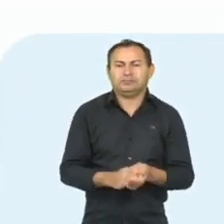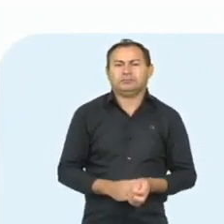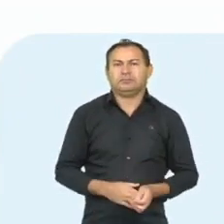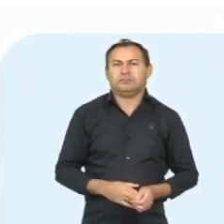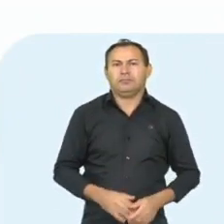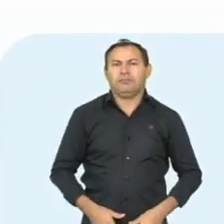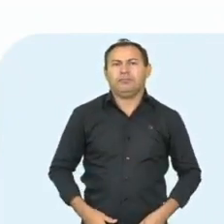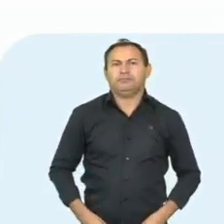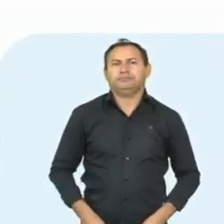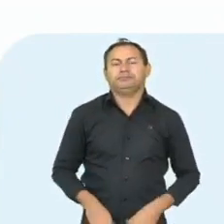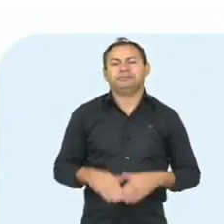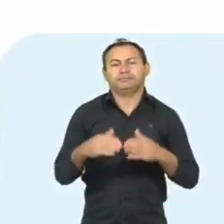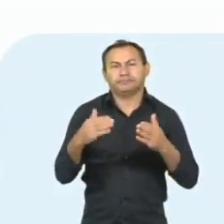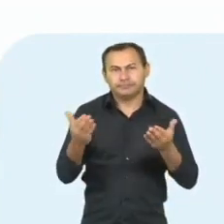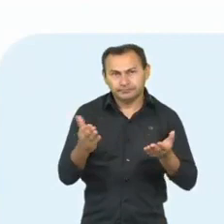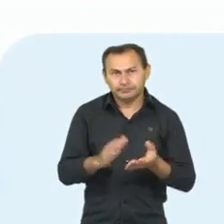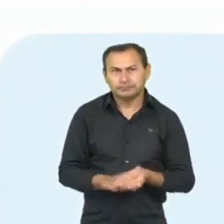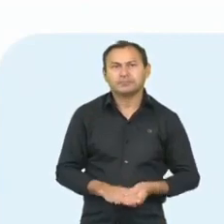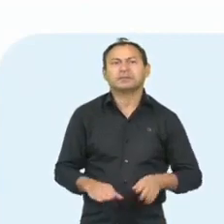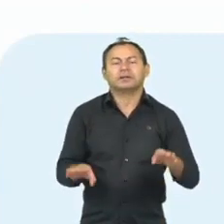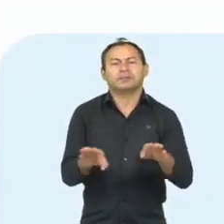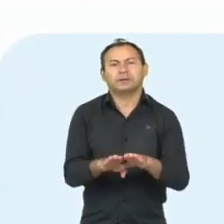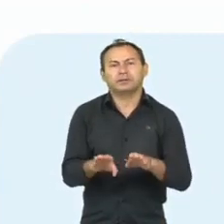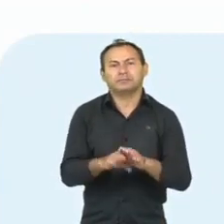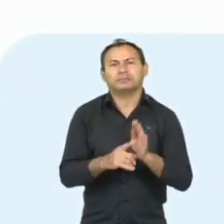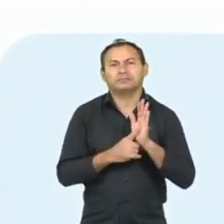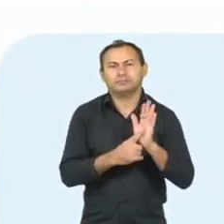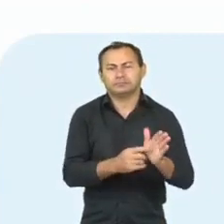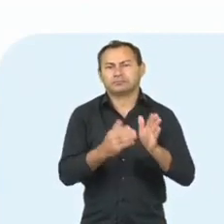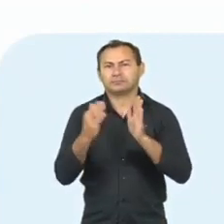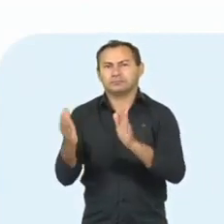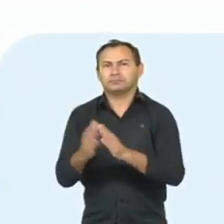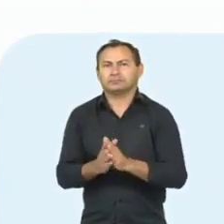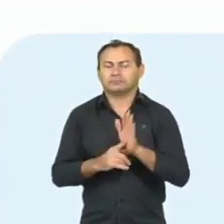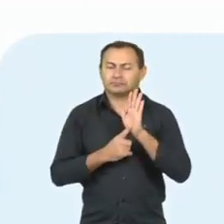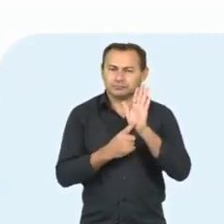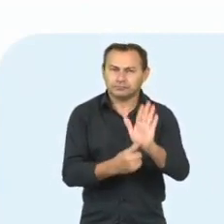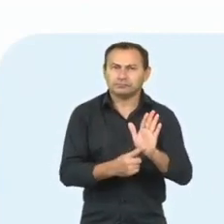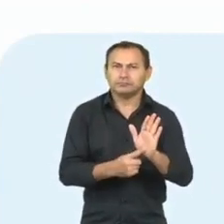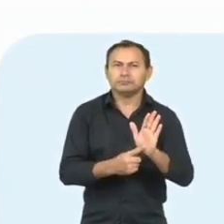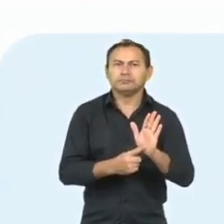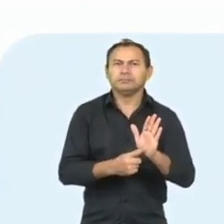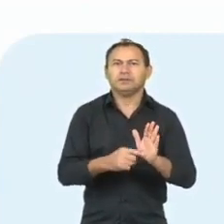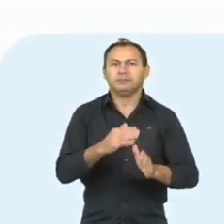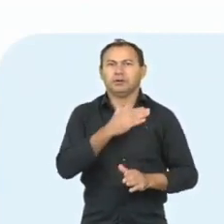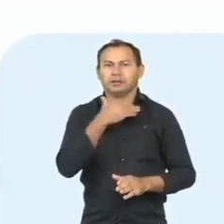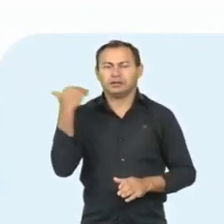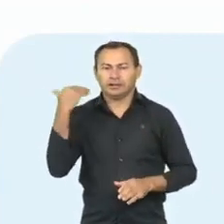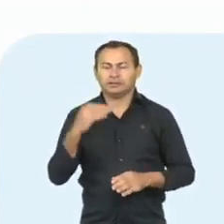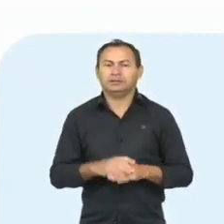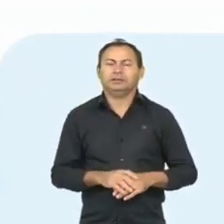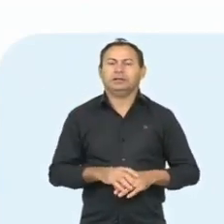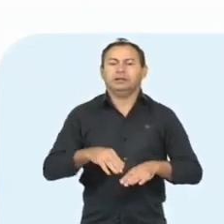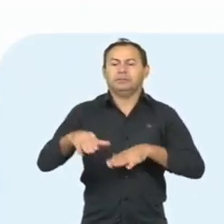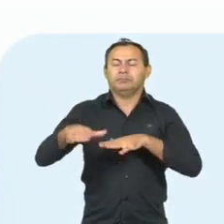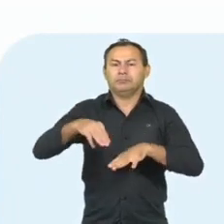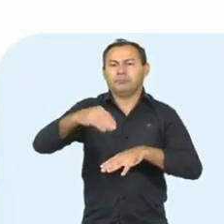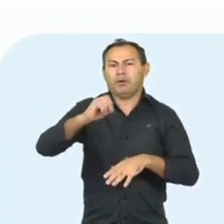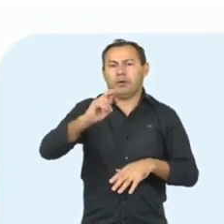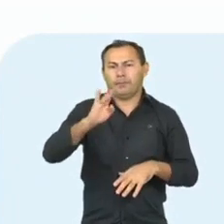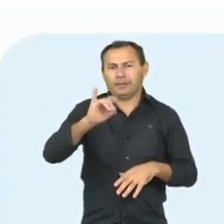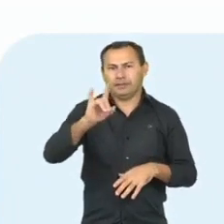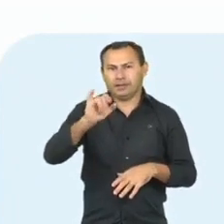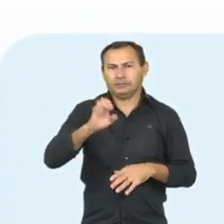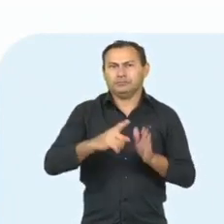eficaz. Bom, fomos então para os indicadores de mortalidade e morbidade. O que eu